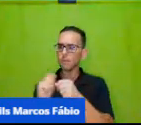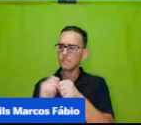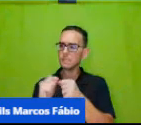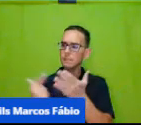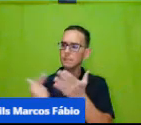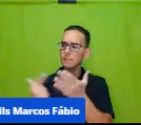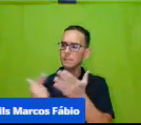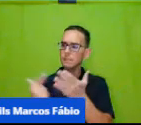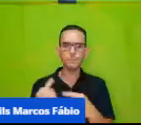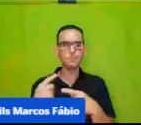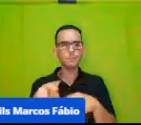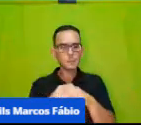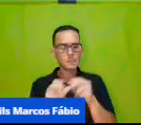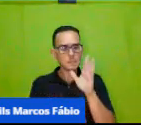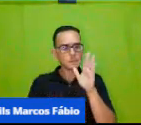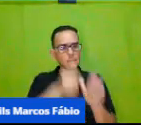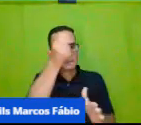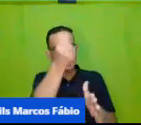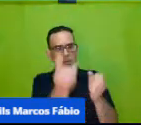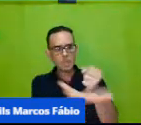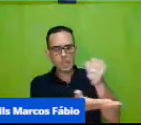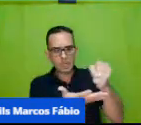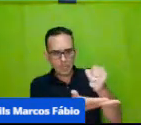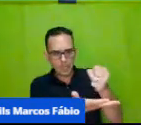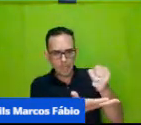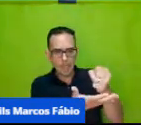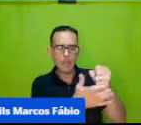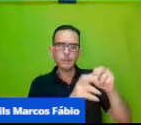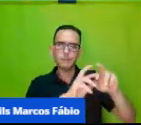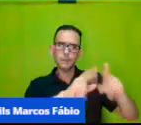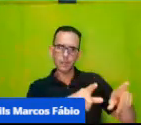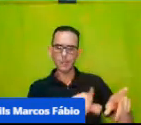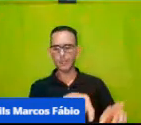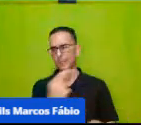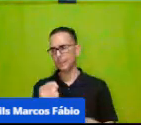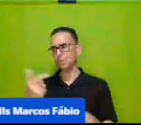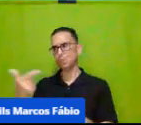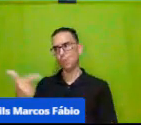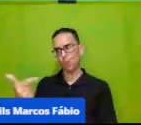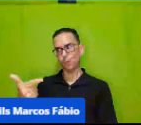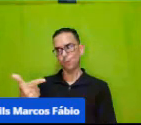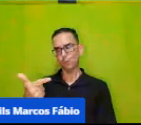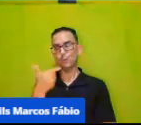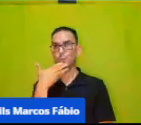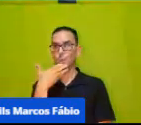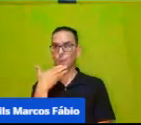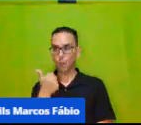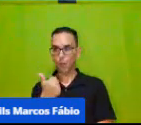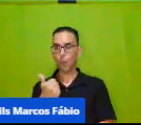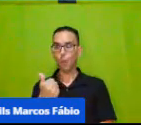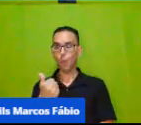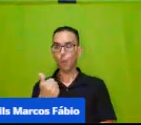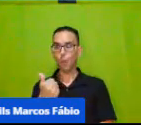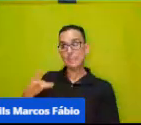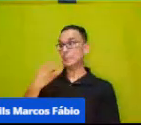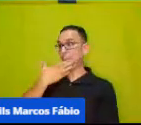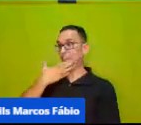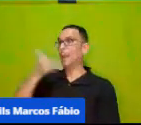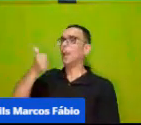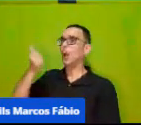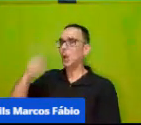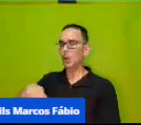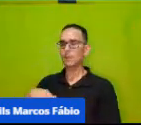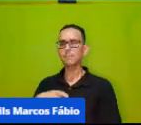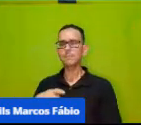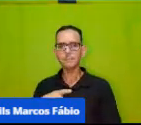primeiro caderno saiu de uma maneira, o segundo melhorou um pouco e o terceiro ele vem melhorando um pouco, porque isso aconteceu em função